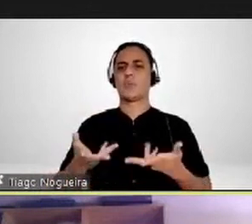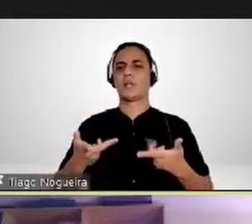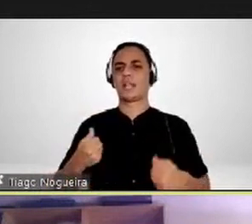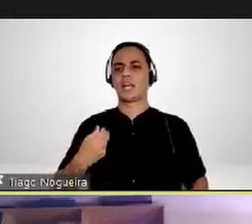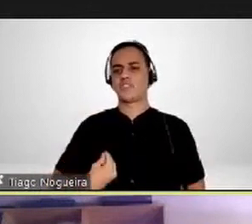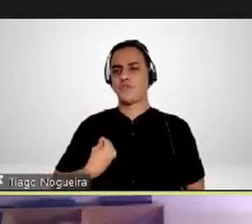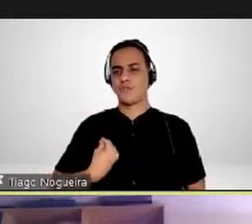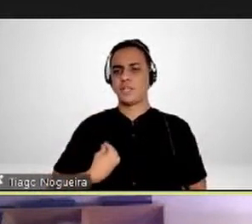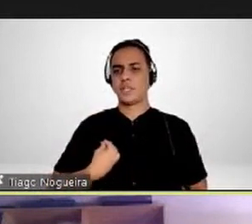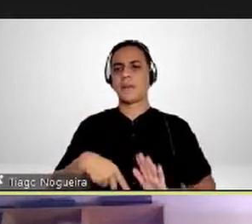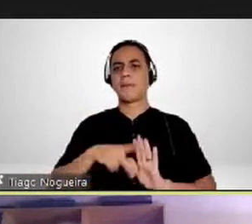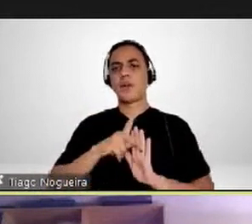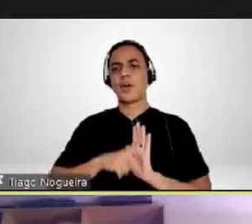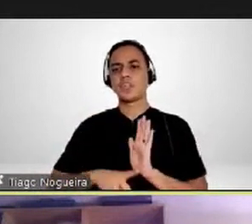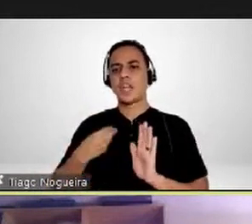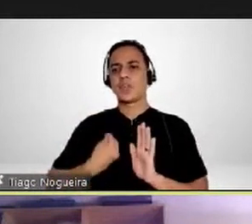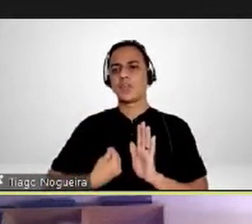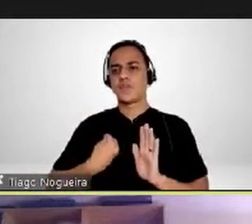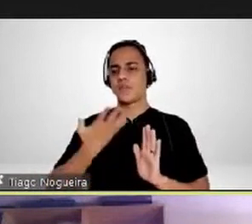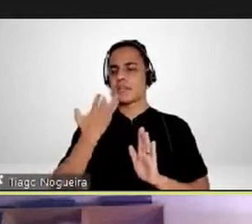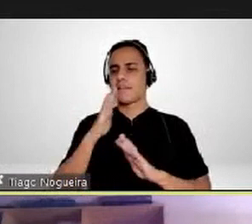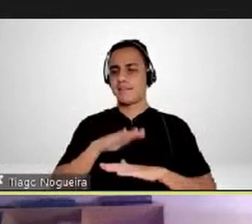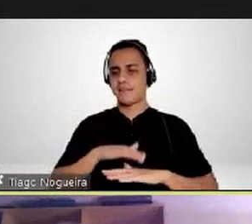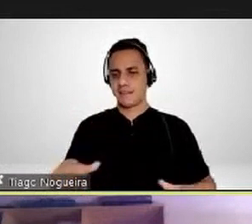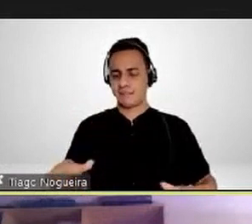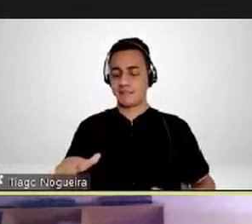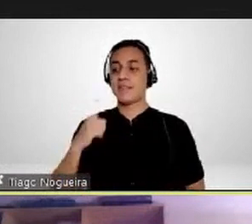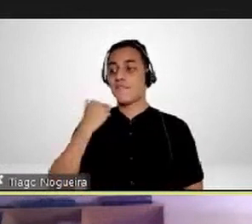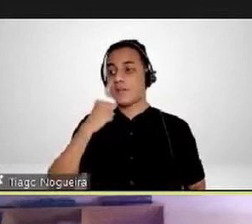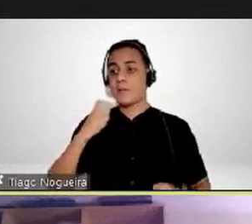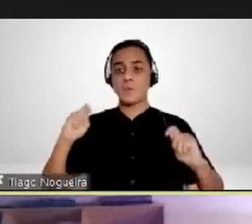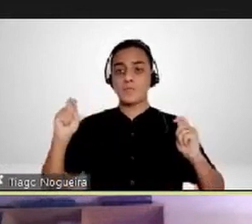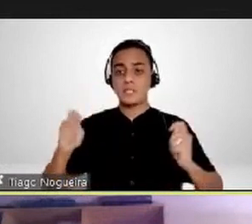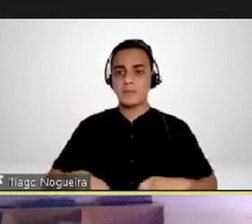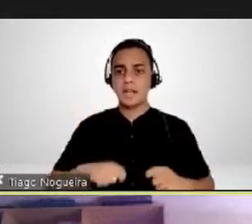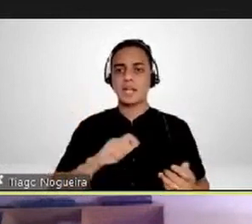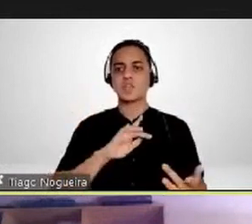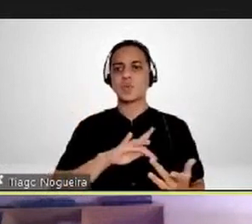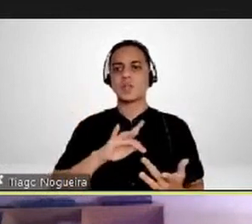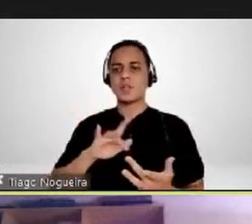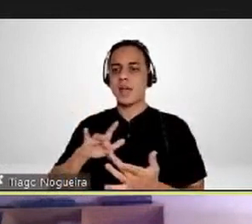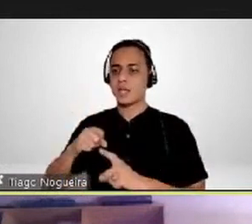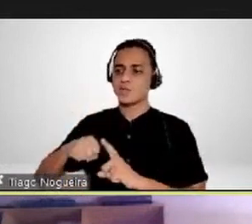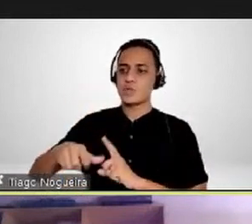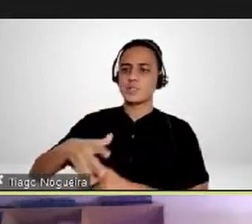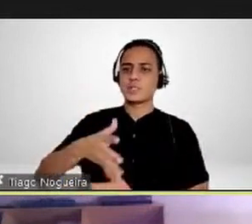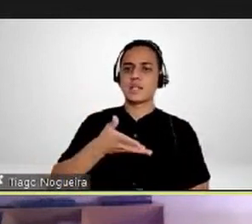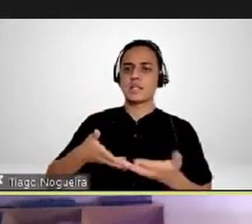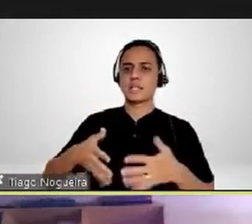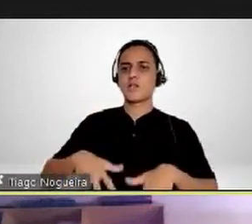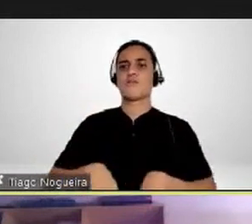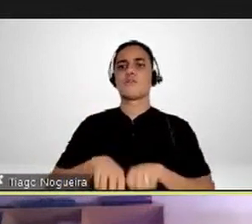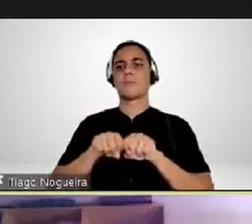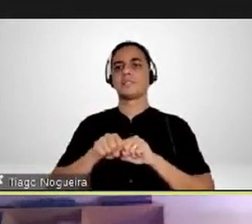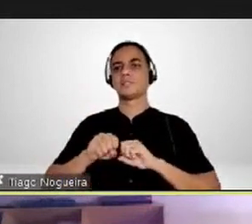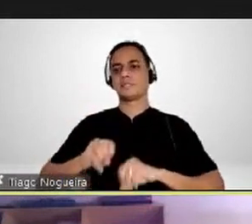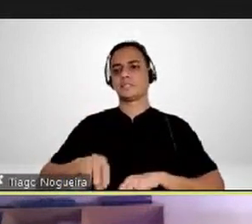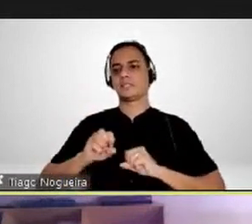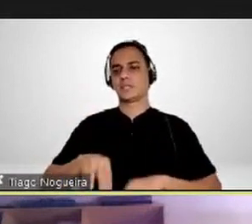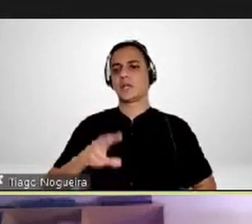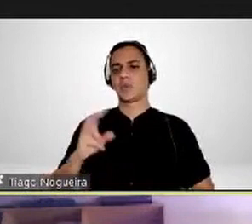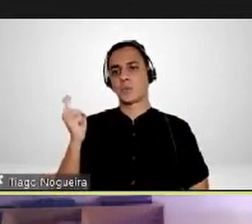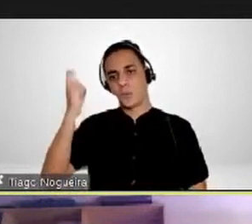das crianças, abrir possibilidades em relação aos cuidados, à socialização e à formação educacional e cultural das